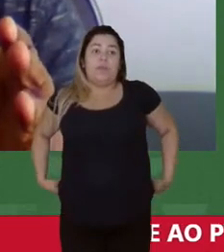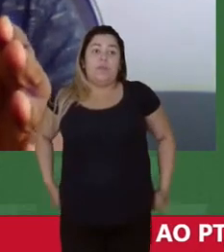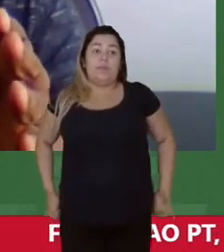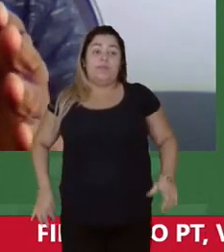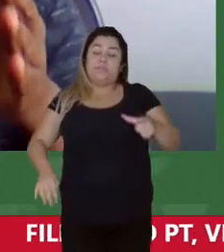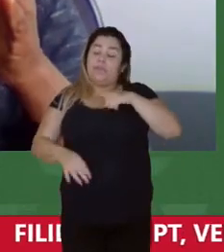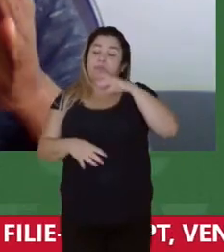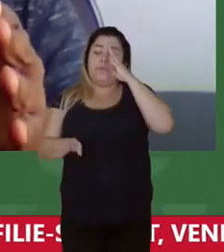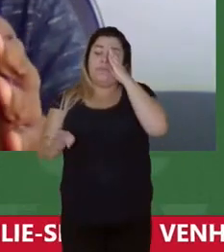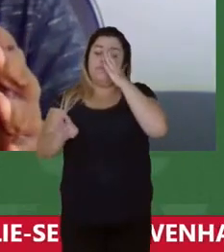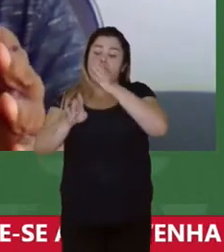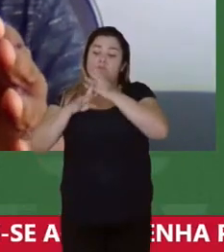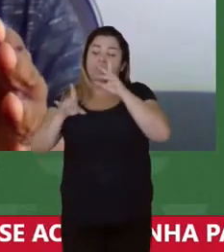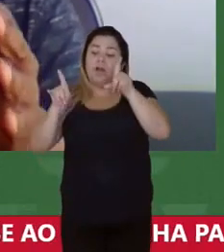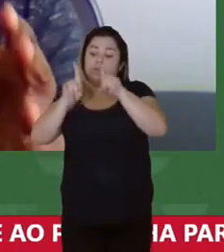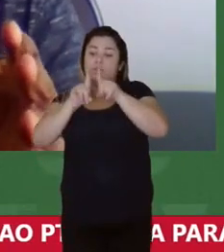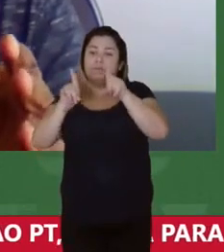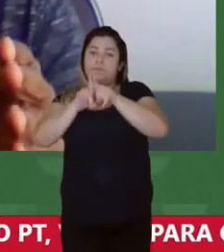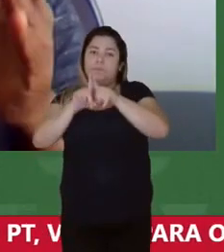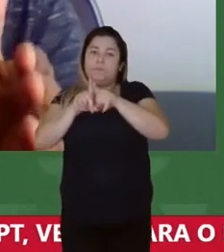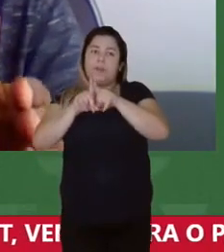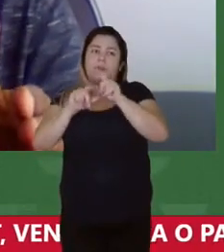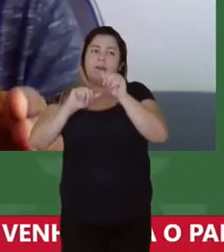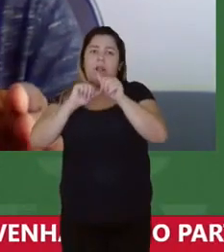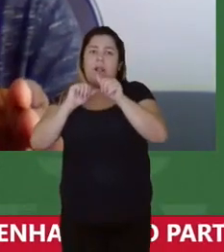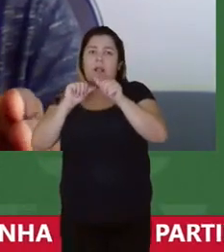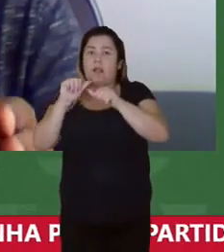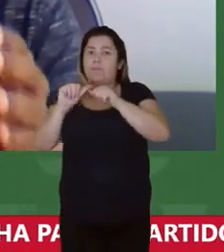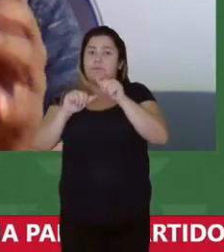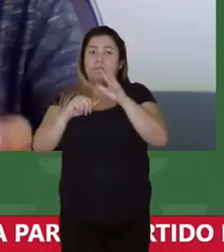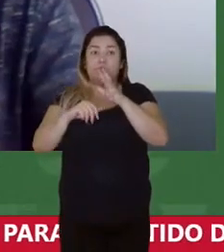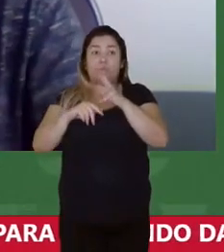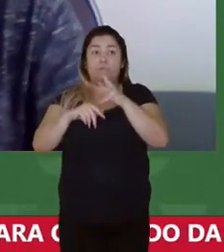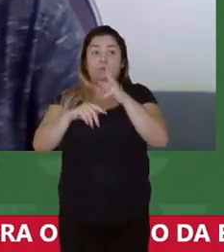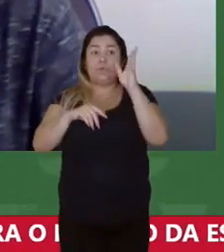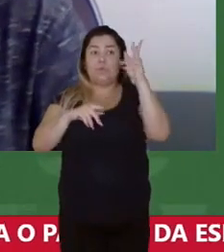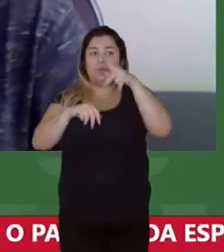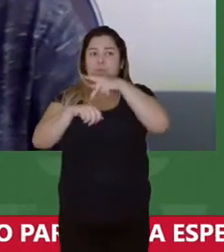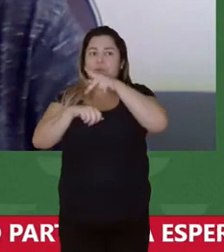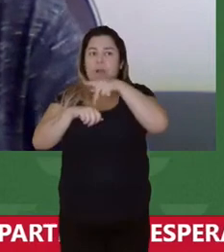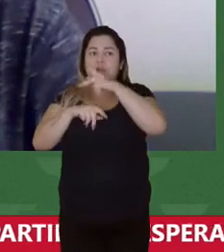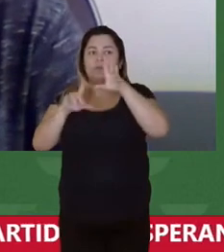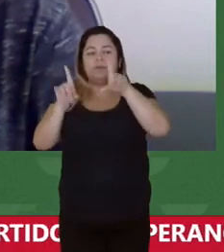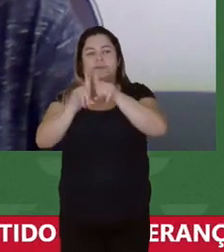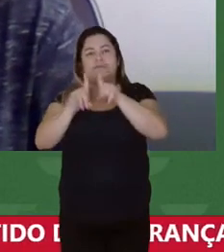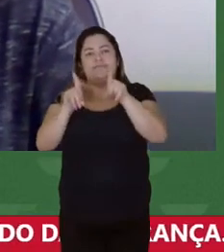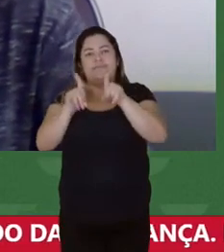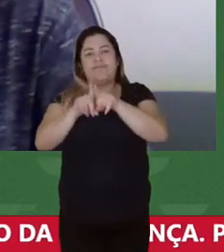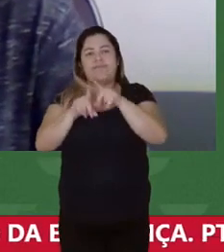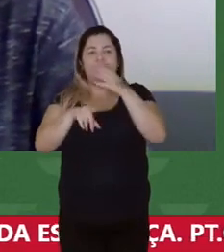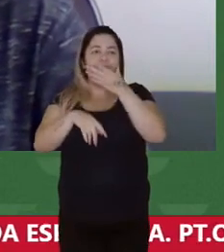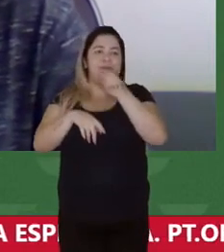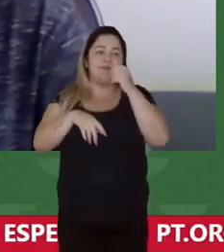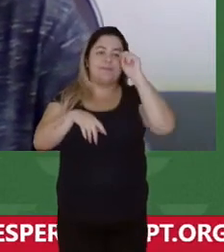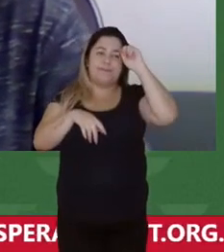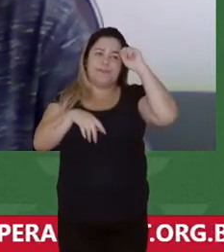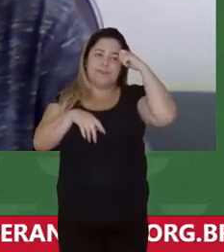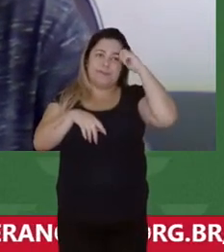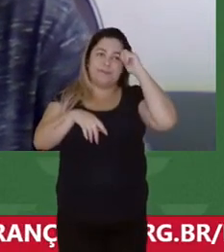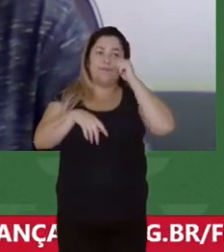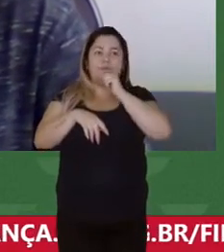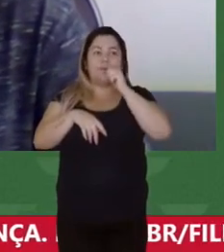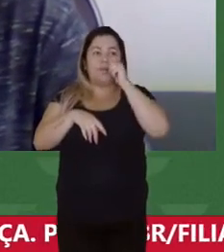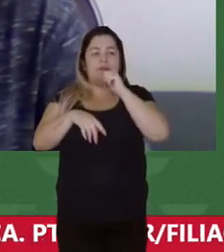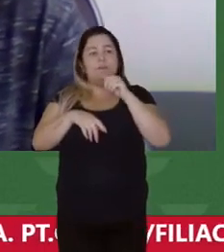ponto focal a recuperação do país, e essa recuperação do país vai se dar com a inserção de homens e mulheres, negros e negras na